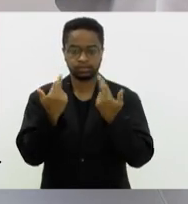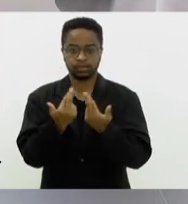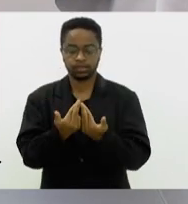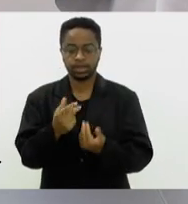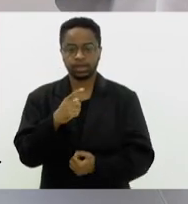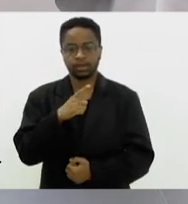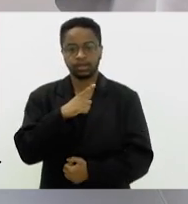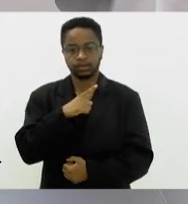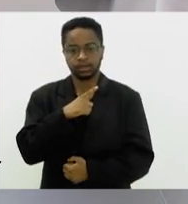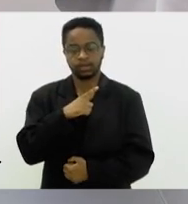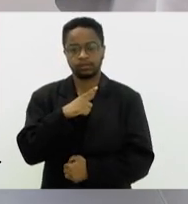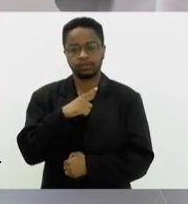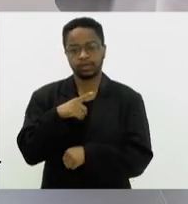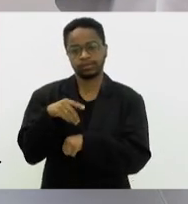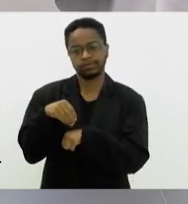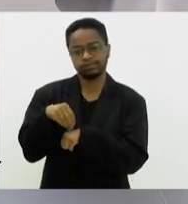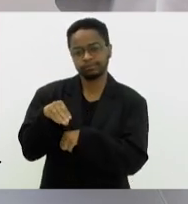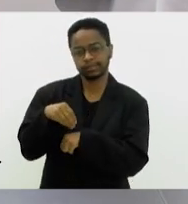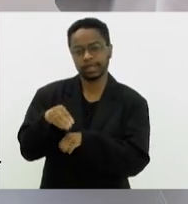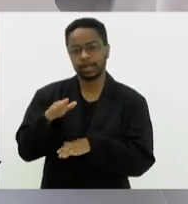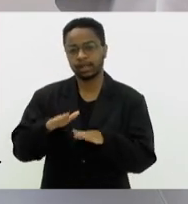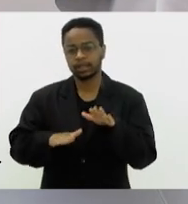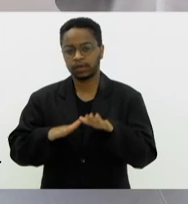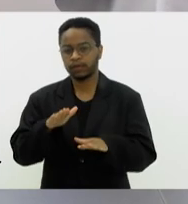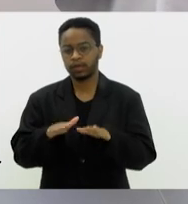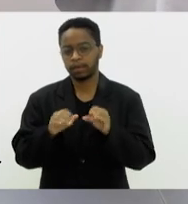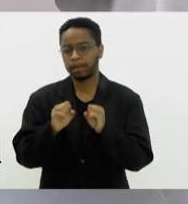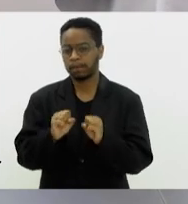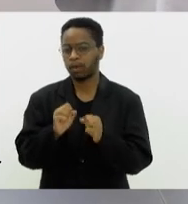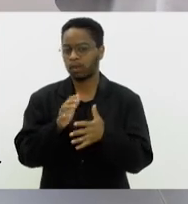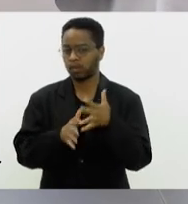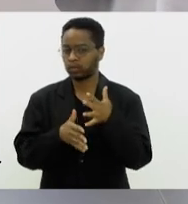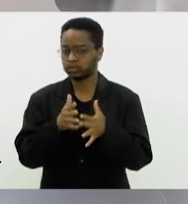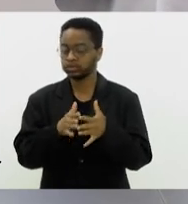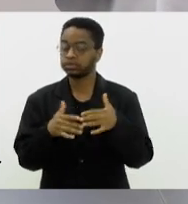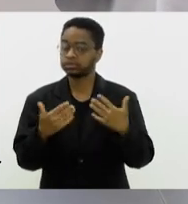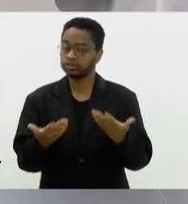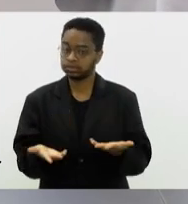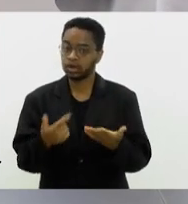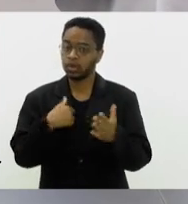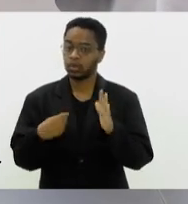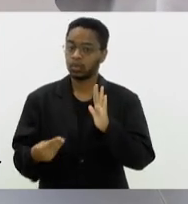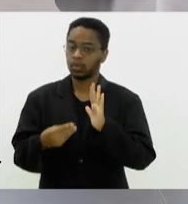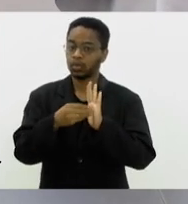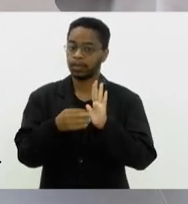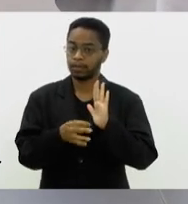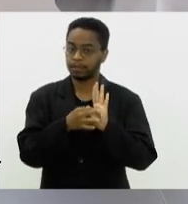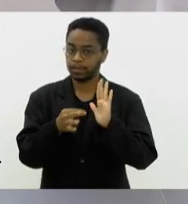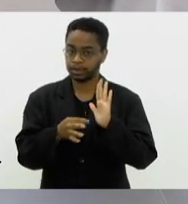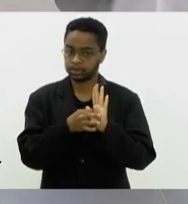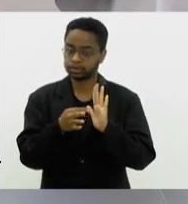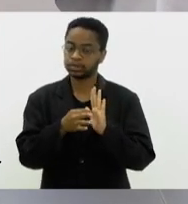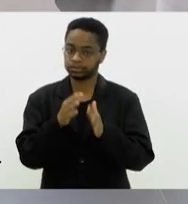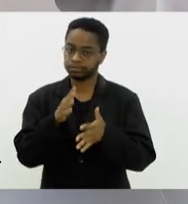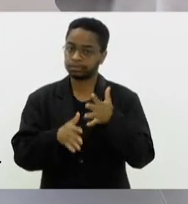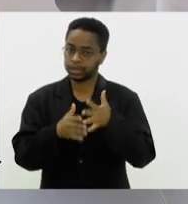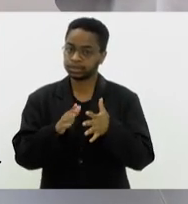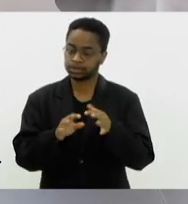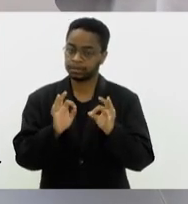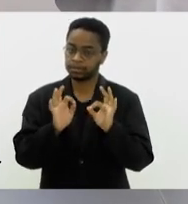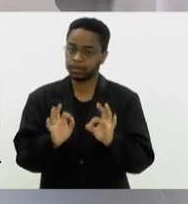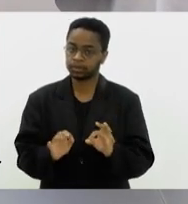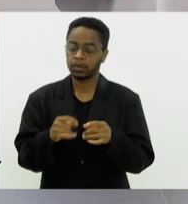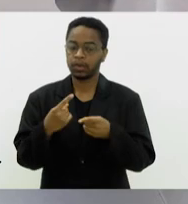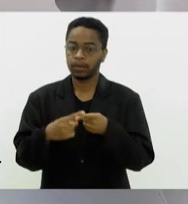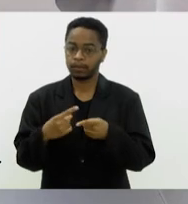uma indicativa de que poderia haver prejudicabilidade. Então, eu estou dando parecer pela prejudicabilidade